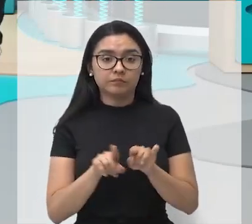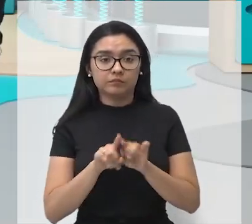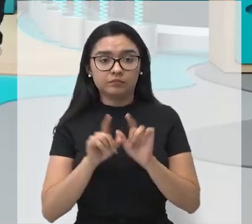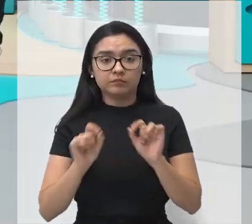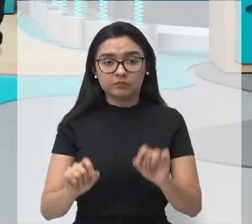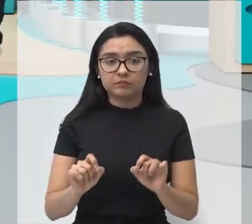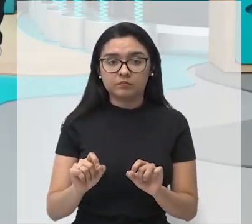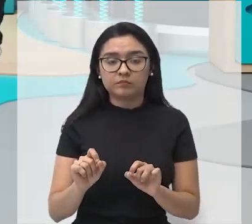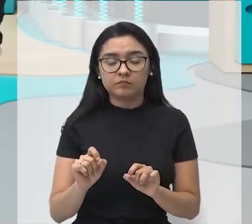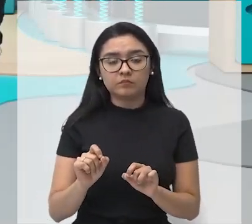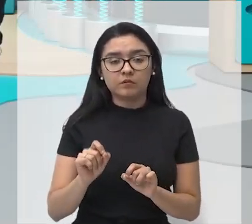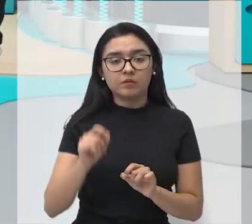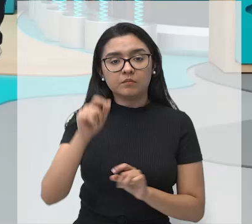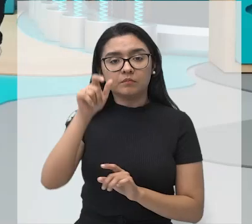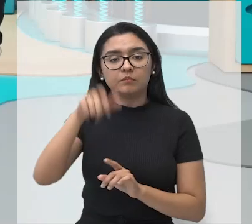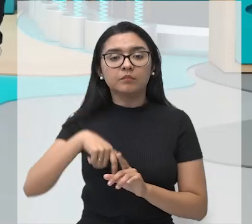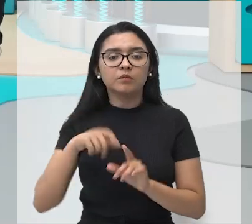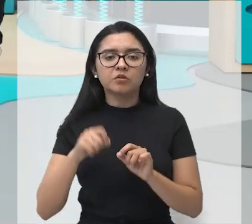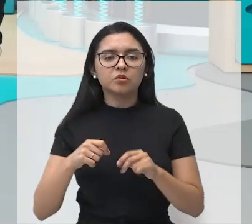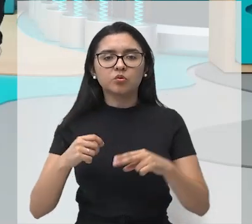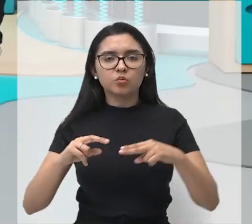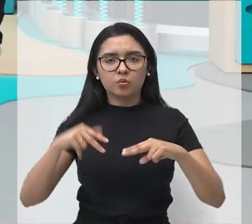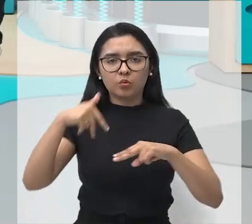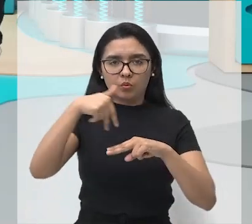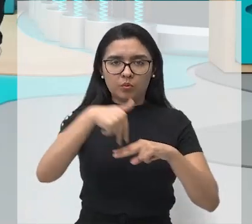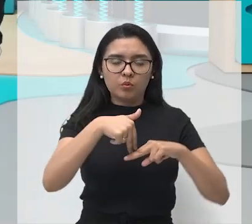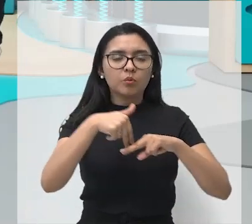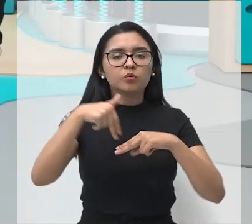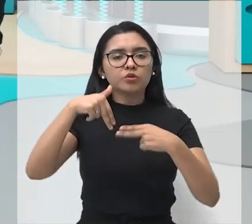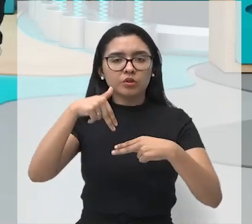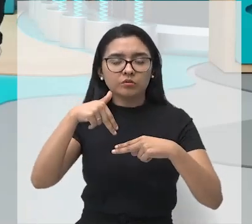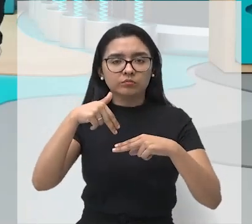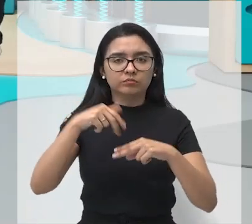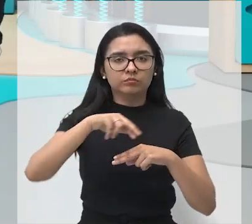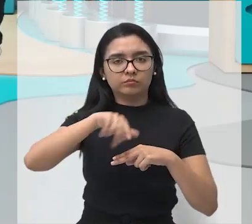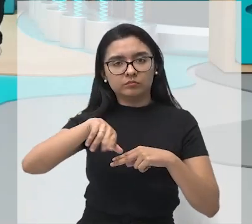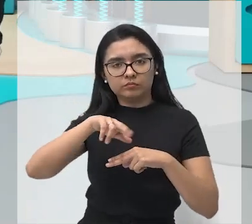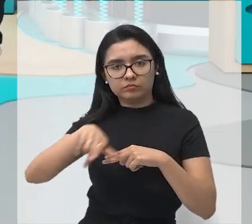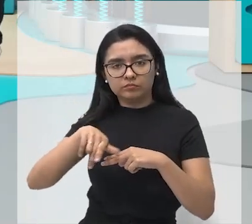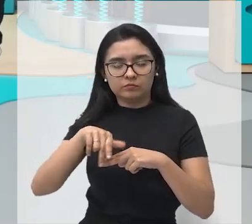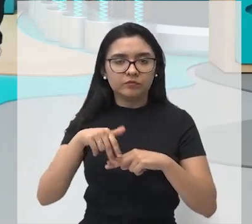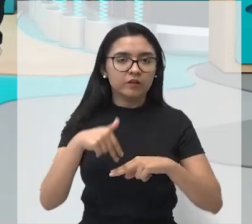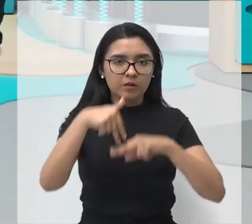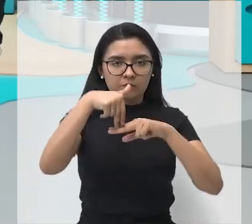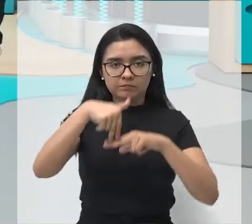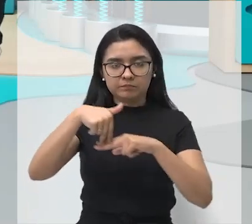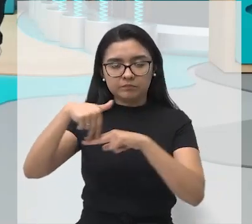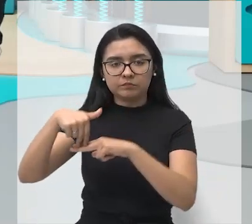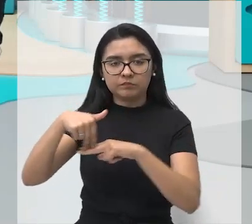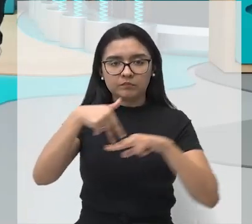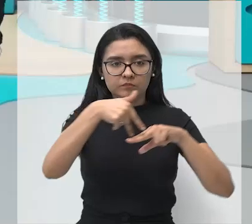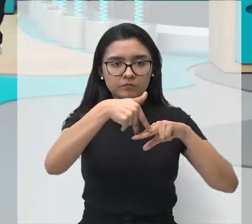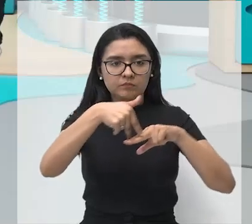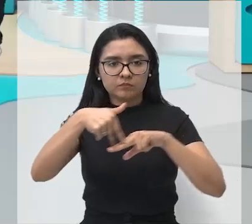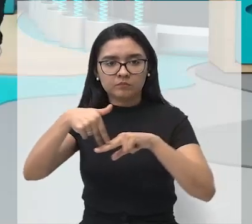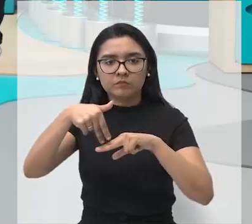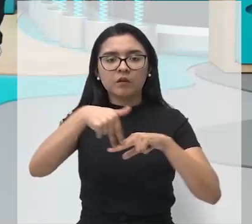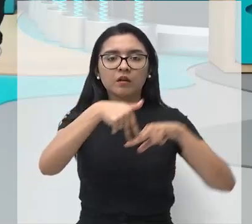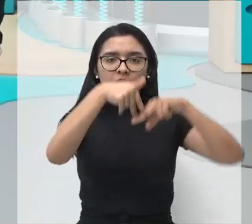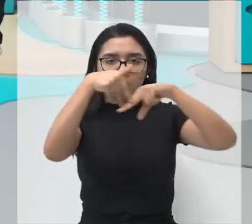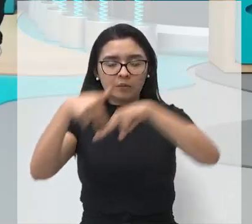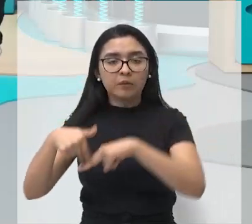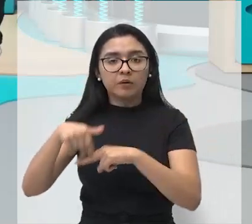faz nenhum giro do skate sobre o seu próprio eixo, fica grudadinho ali no calçado, no pé,